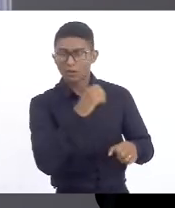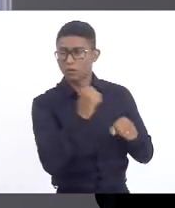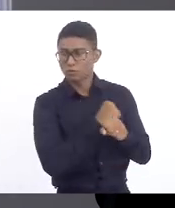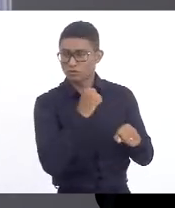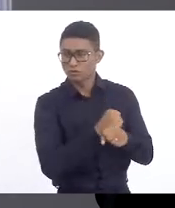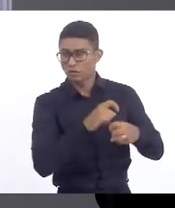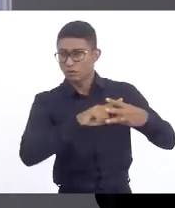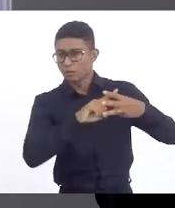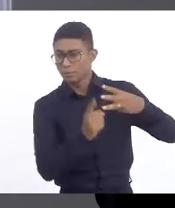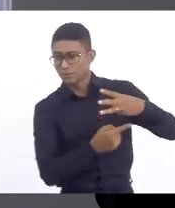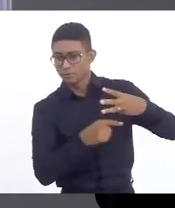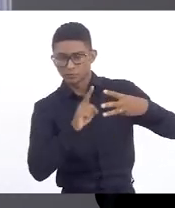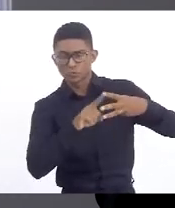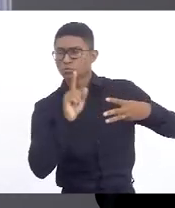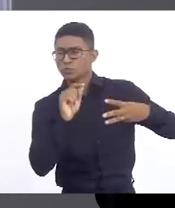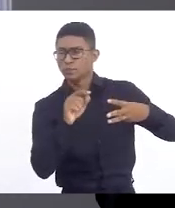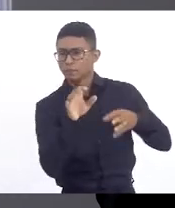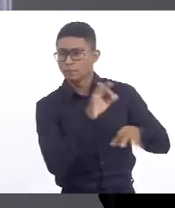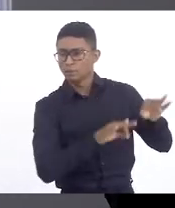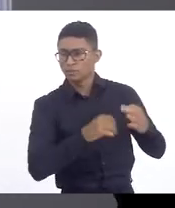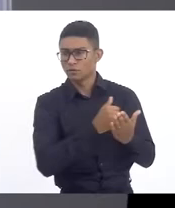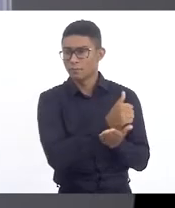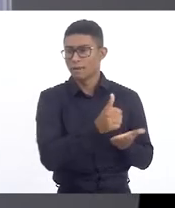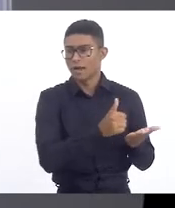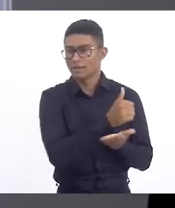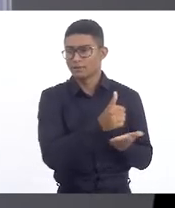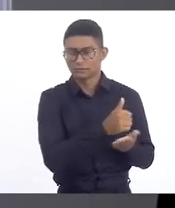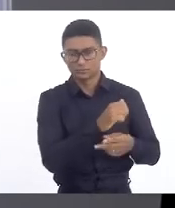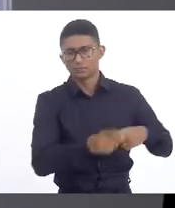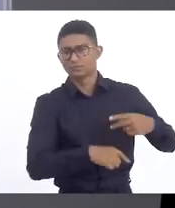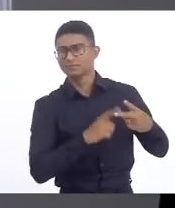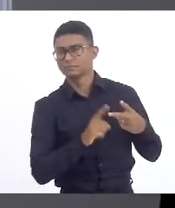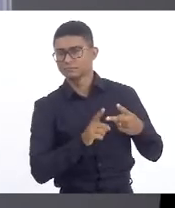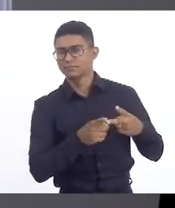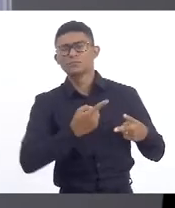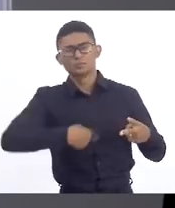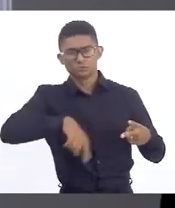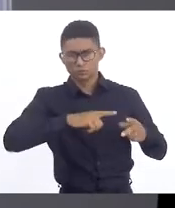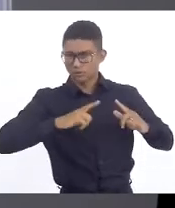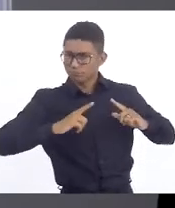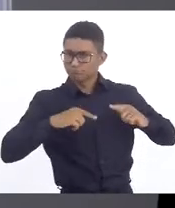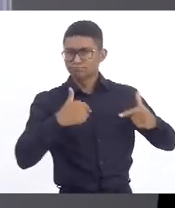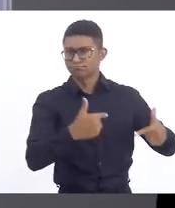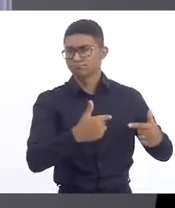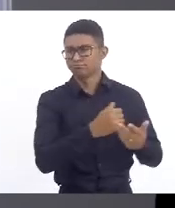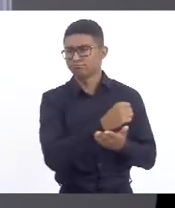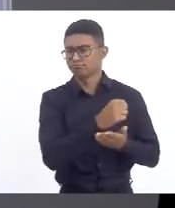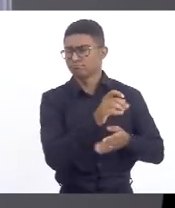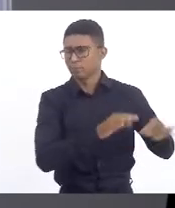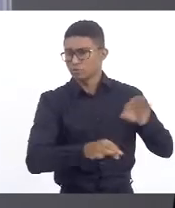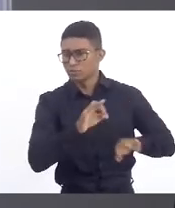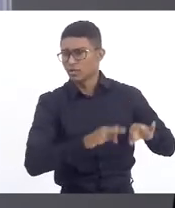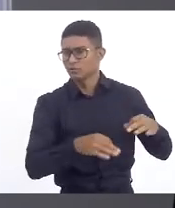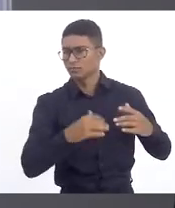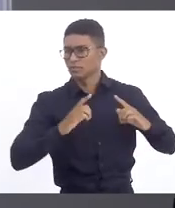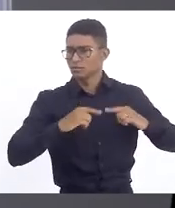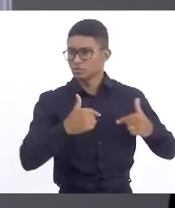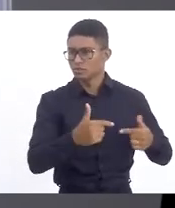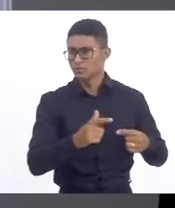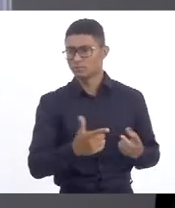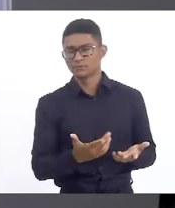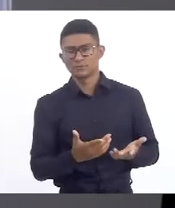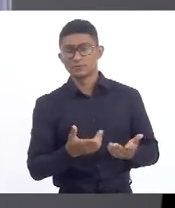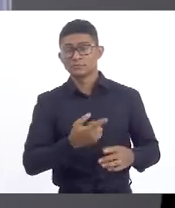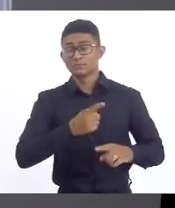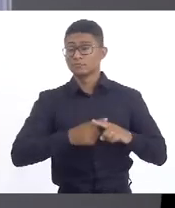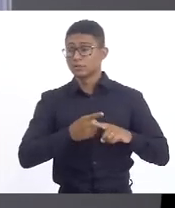projeto básico, pronto. A gente fez o projeto executivo, que a gente da SEDAI entendeu que essa obra